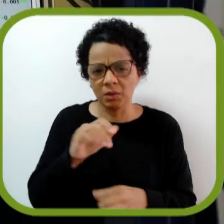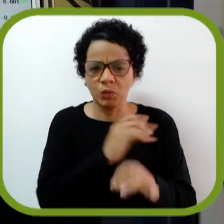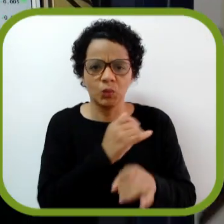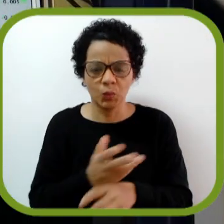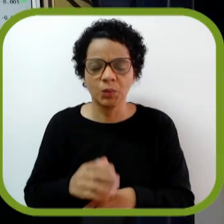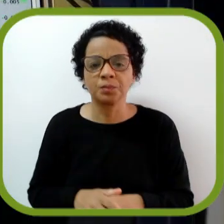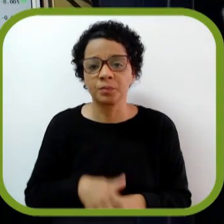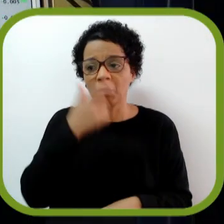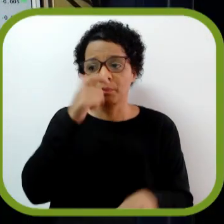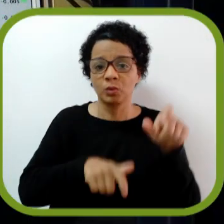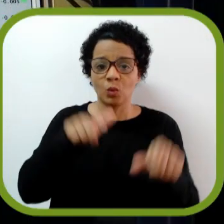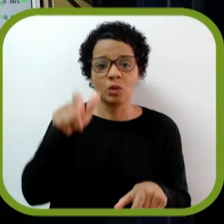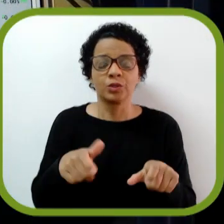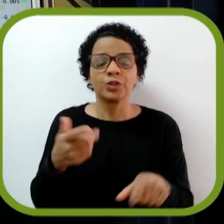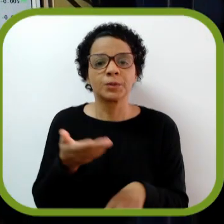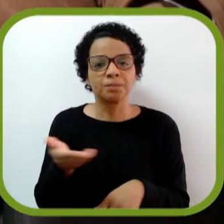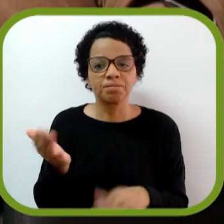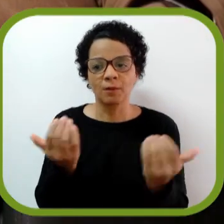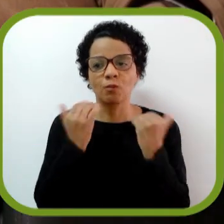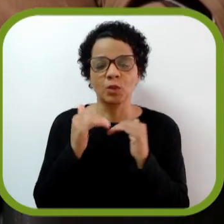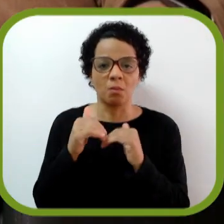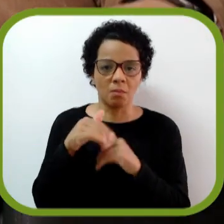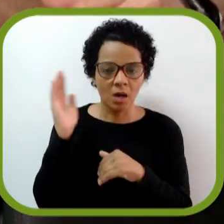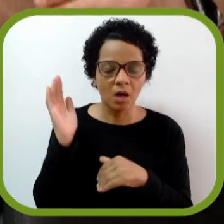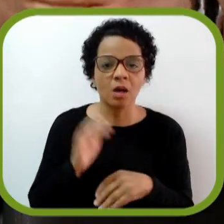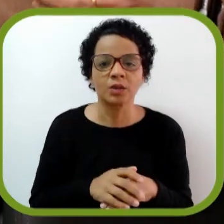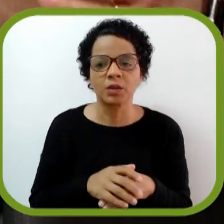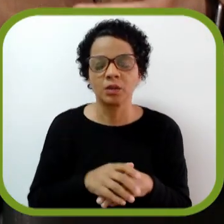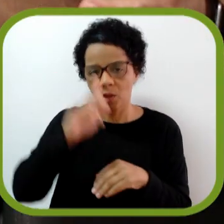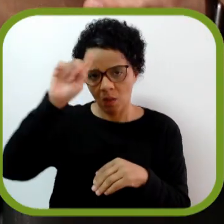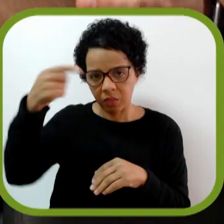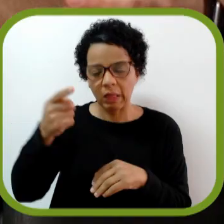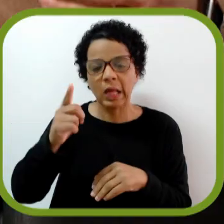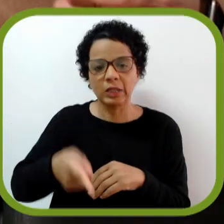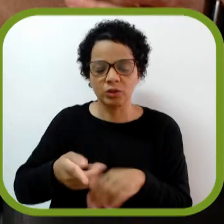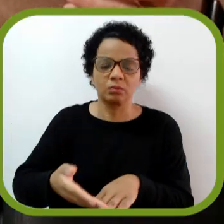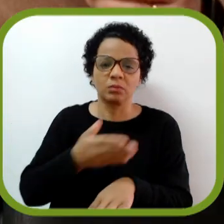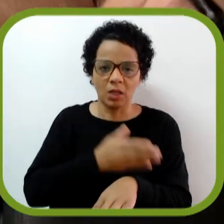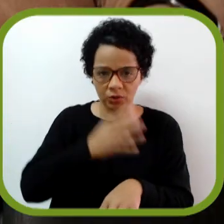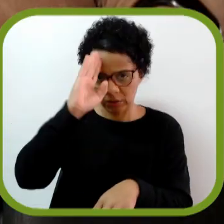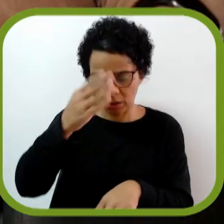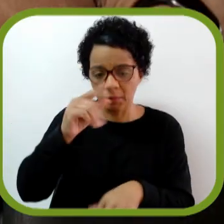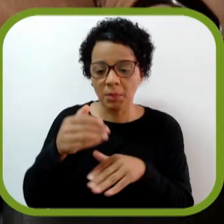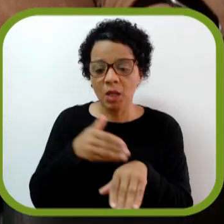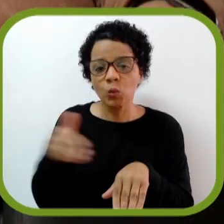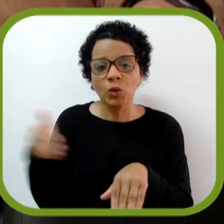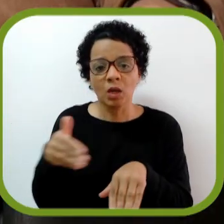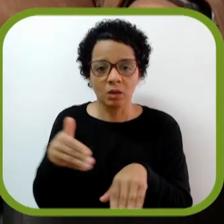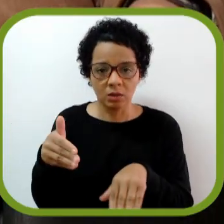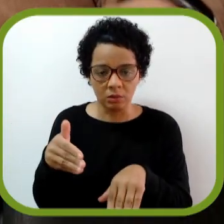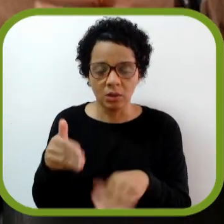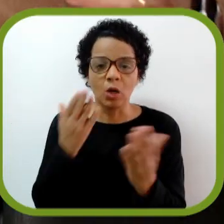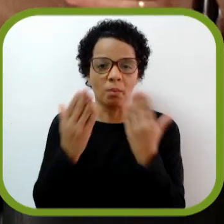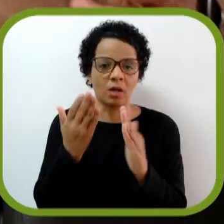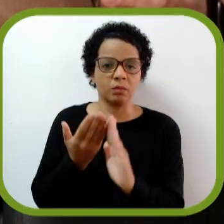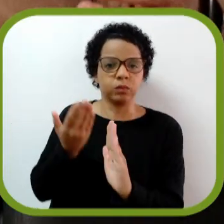IDL, e as pessoas têm mais informação, sabem o que fazer antes, durante e depois de um